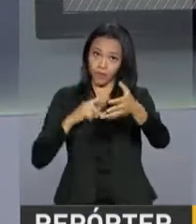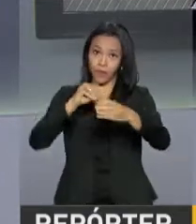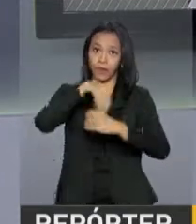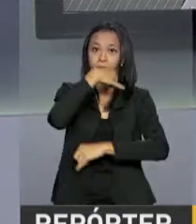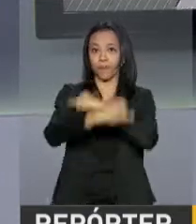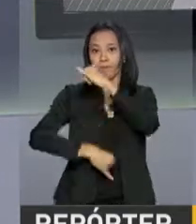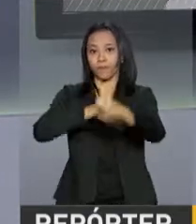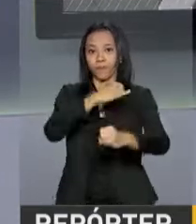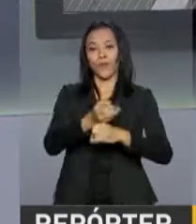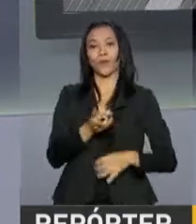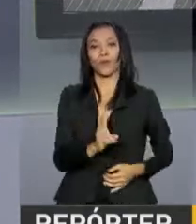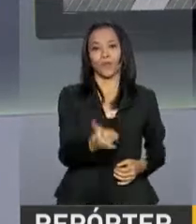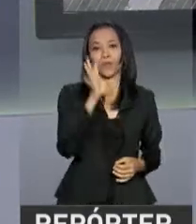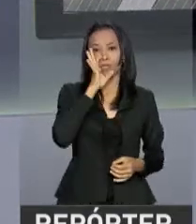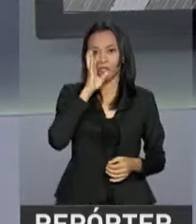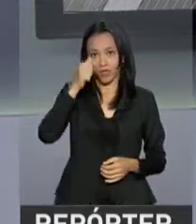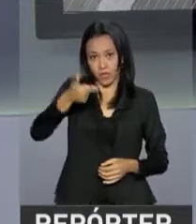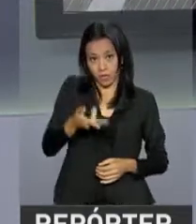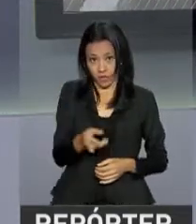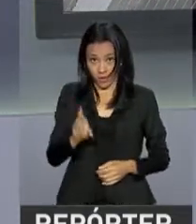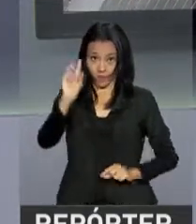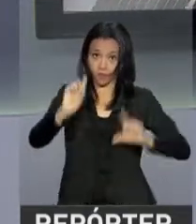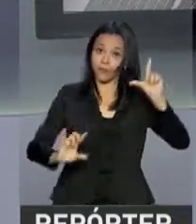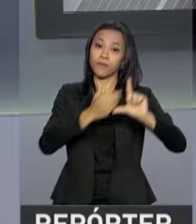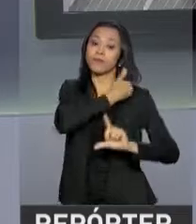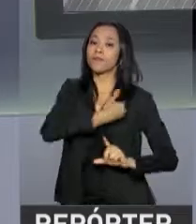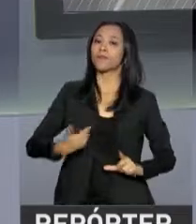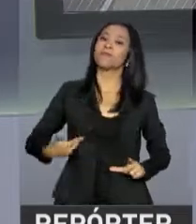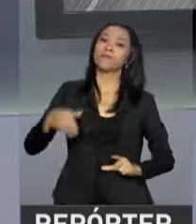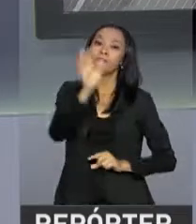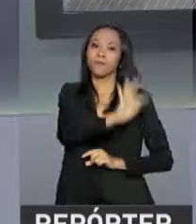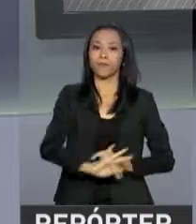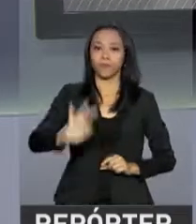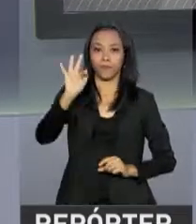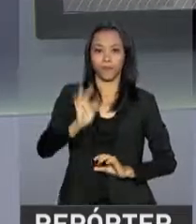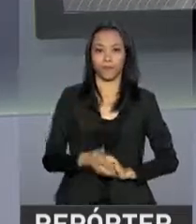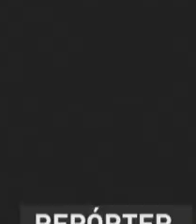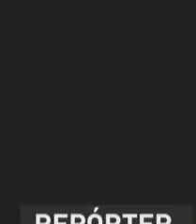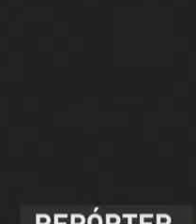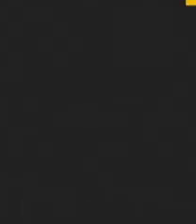internet continue com a gente aqui na nbr a tv do governo federal